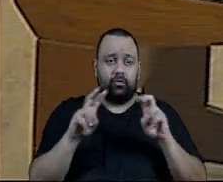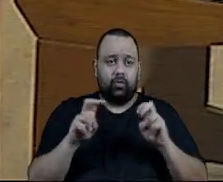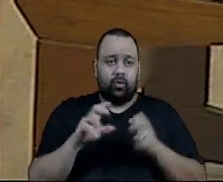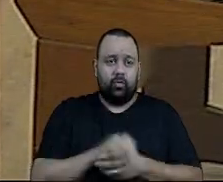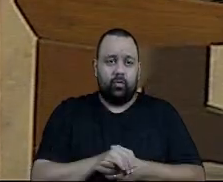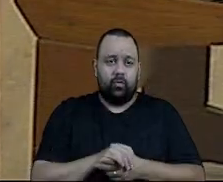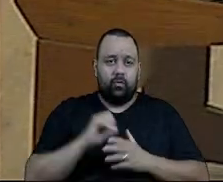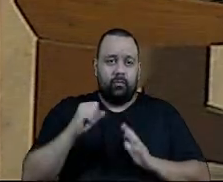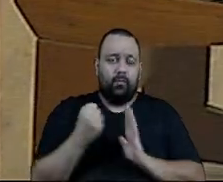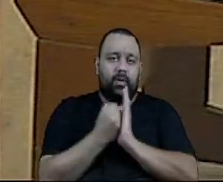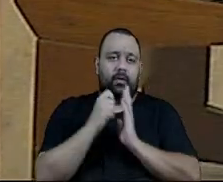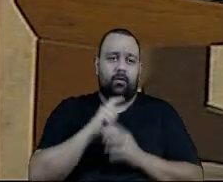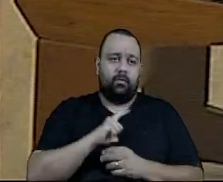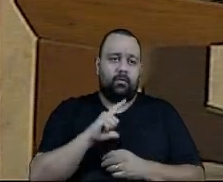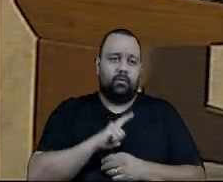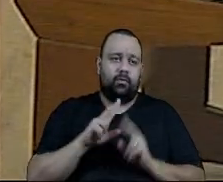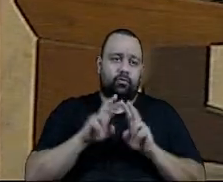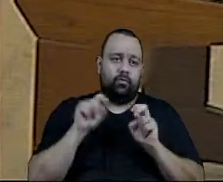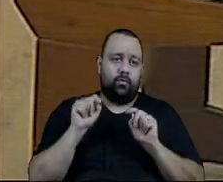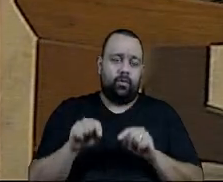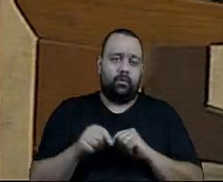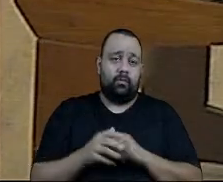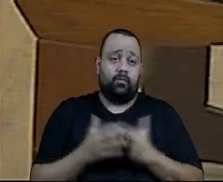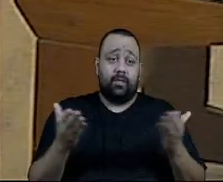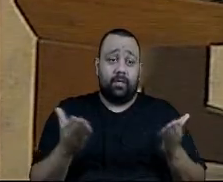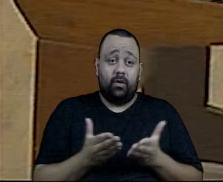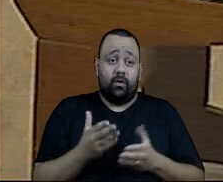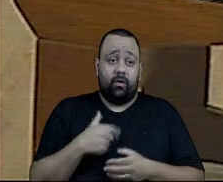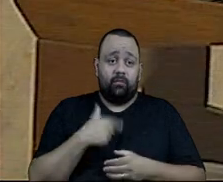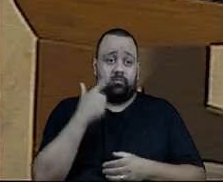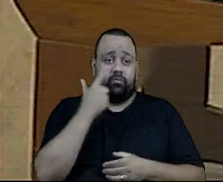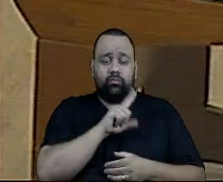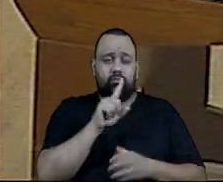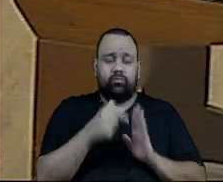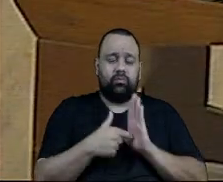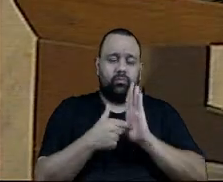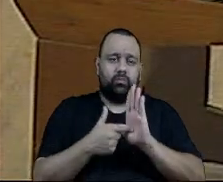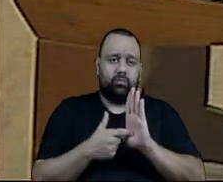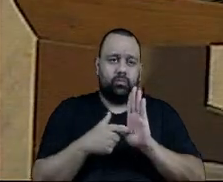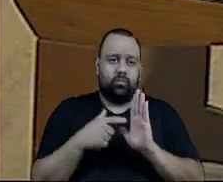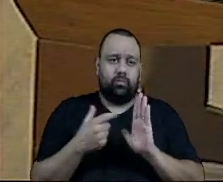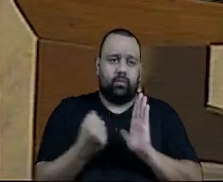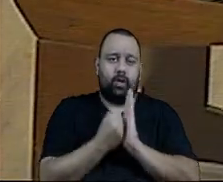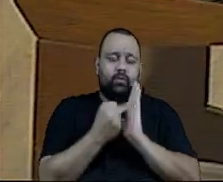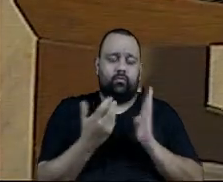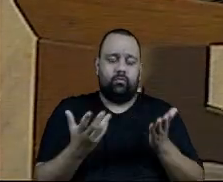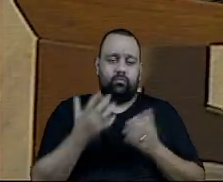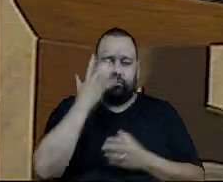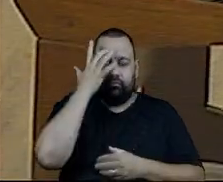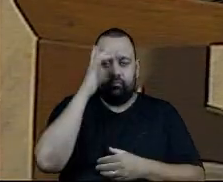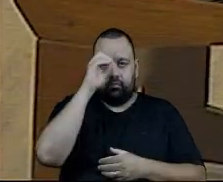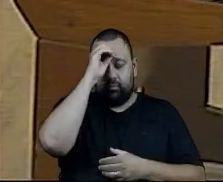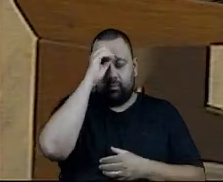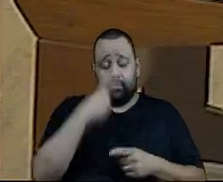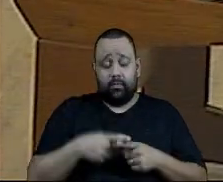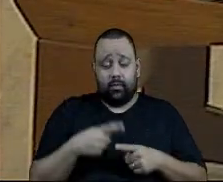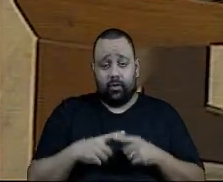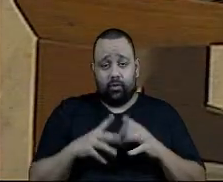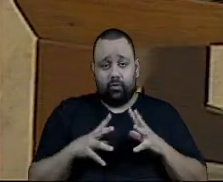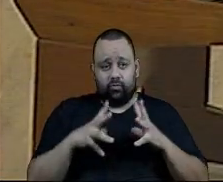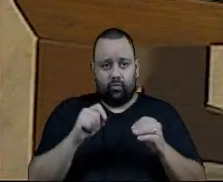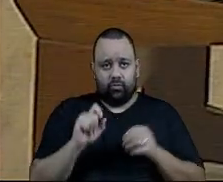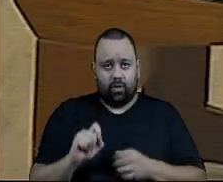mais claro o impacto que teve disso. Nesse momento eu não conseguiria colocar qual que é esse